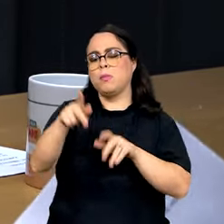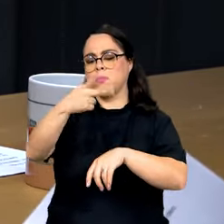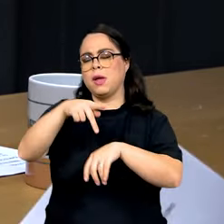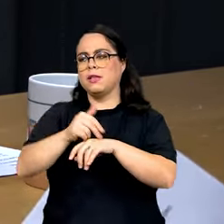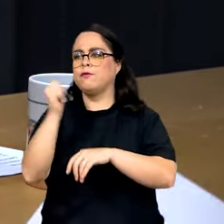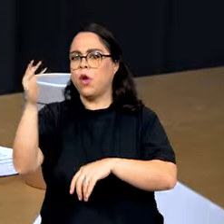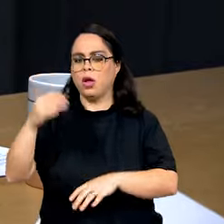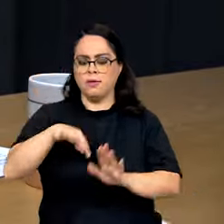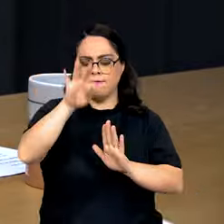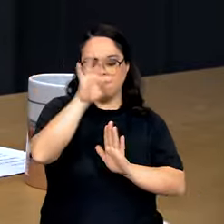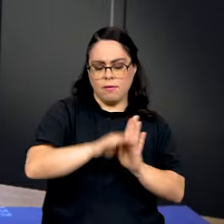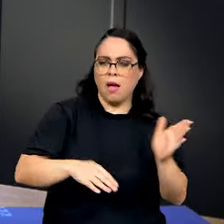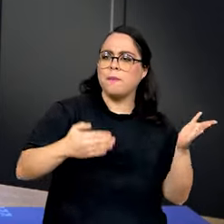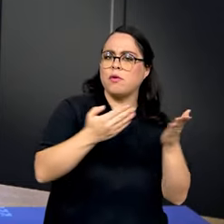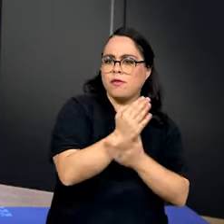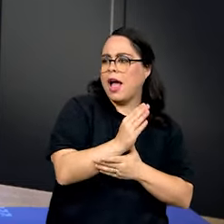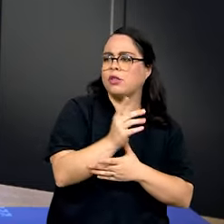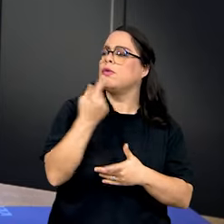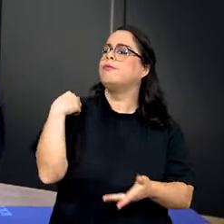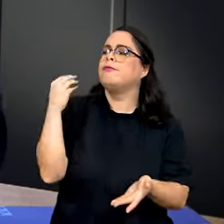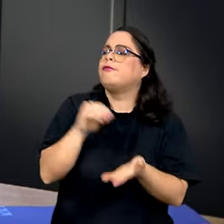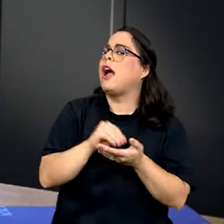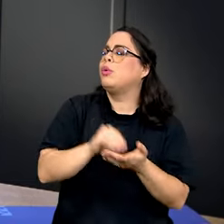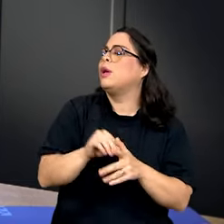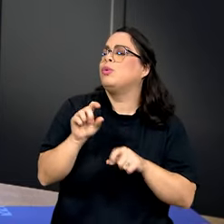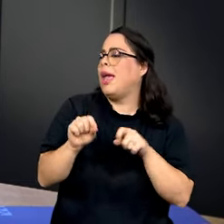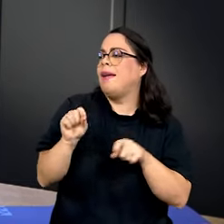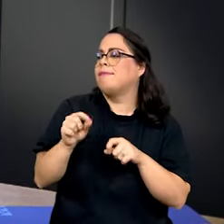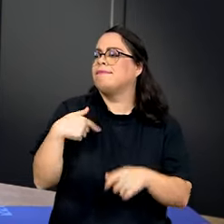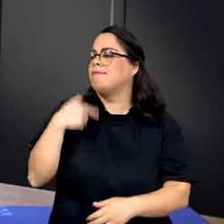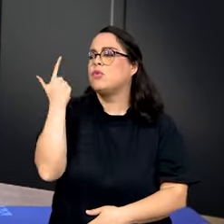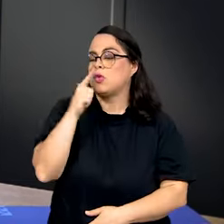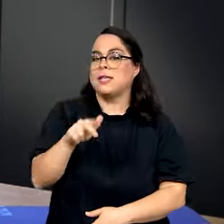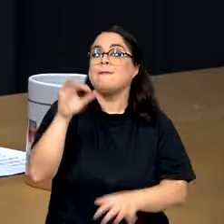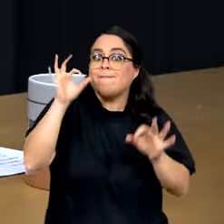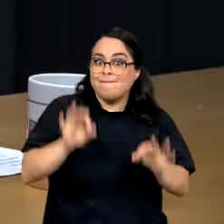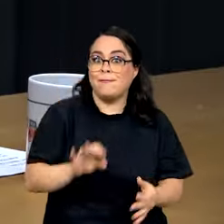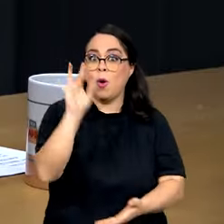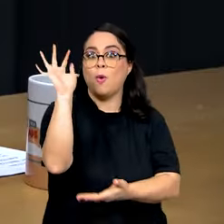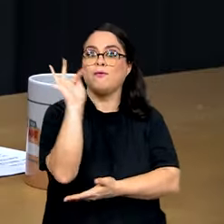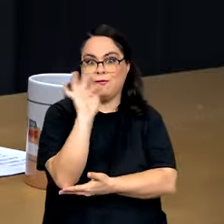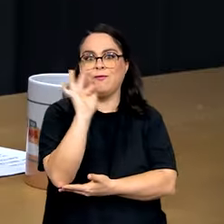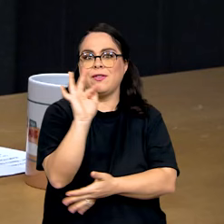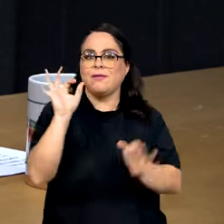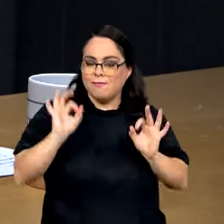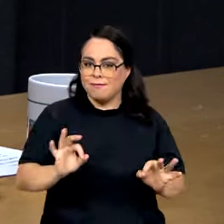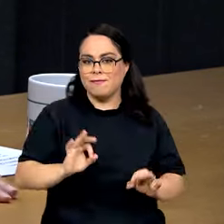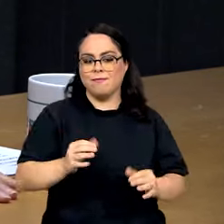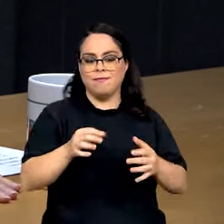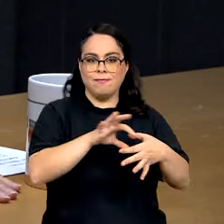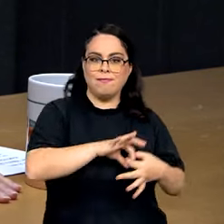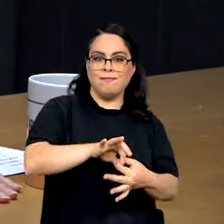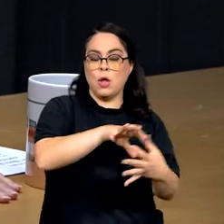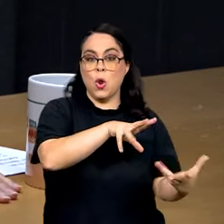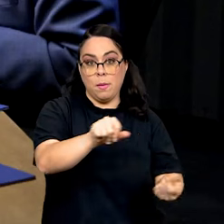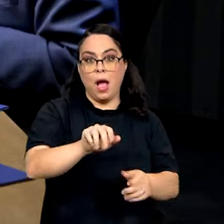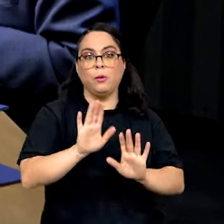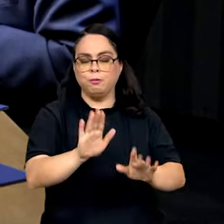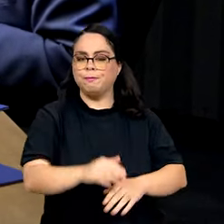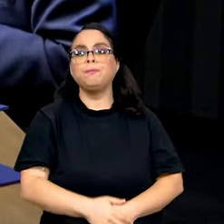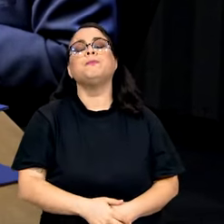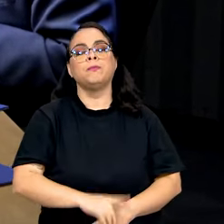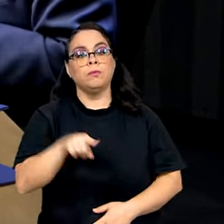internacionais os textos estão aprovados agora o que que falta pra gente lançar oficialmente a aliança Global nós vamos